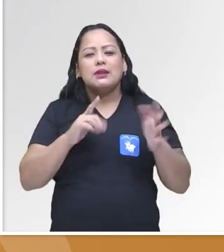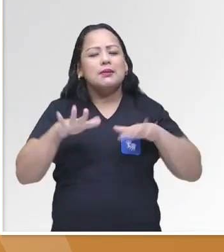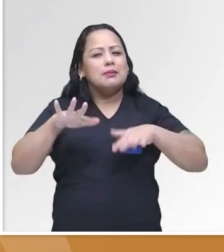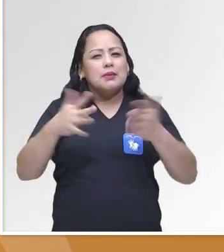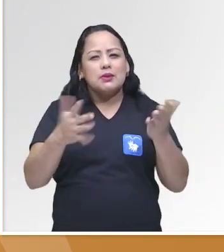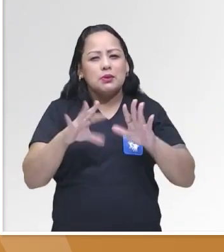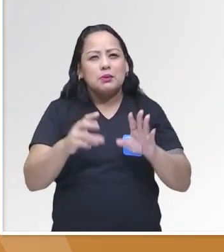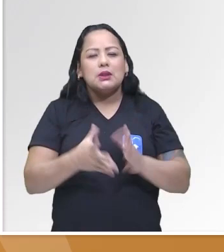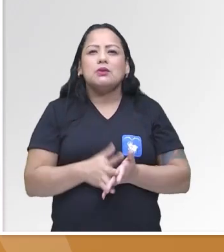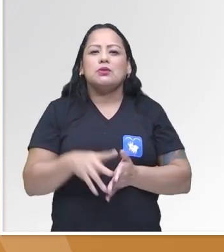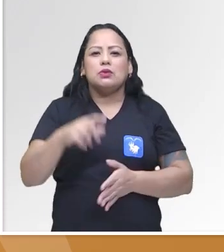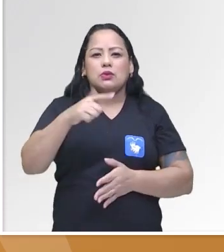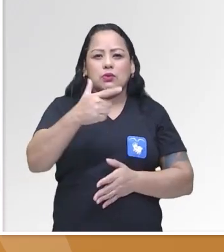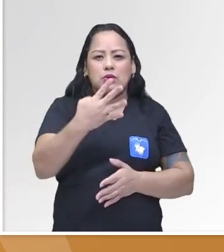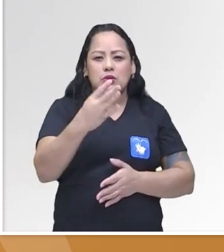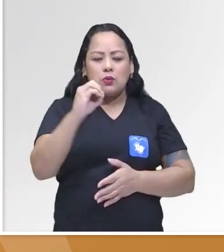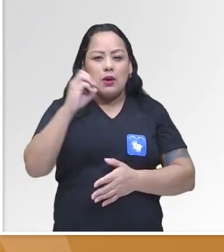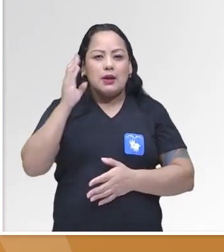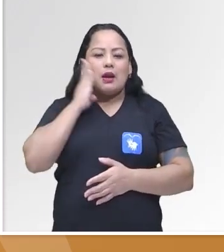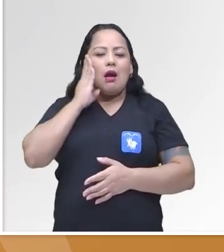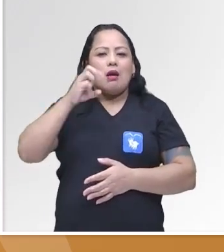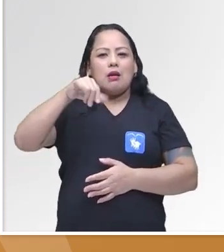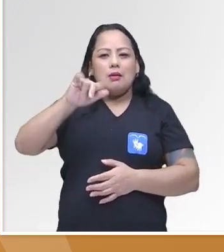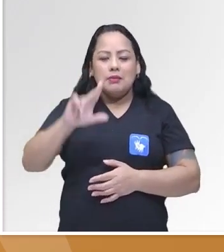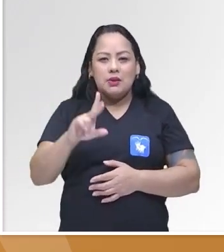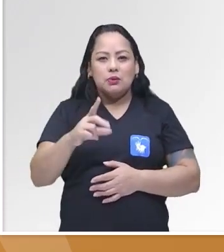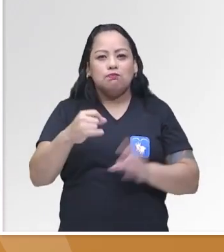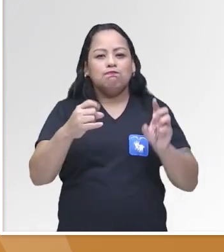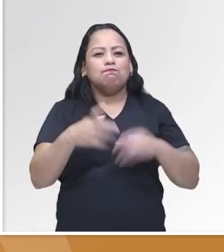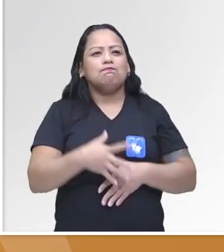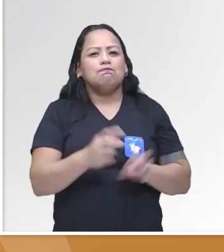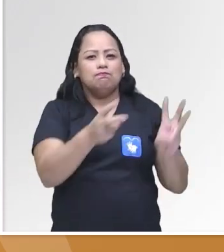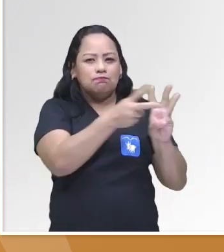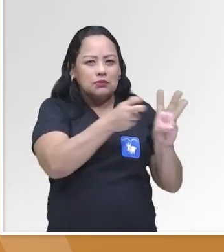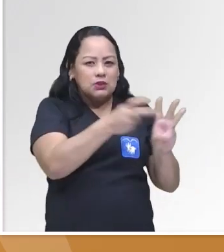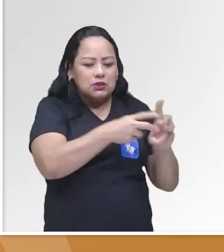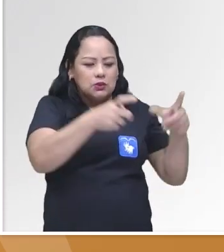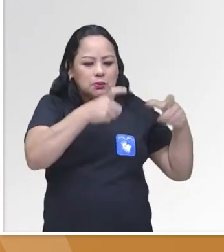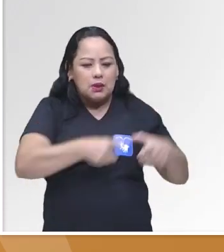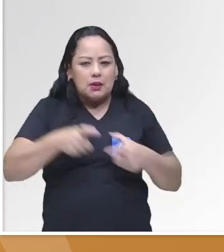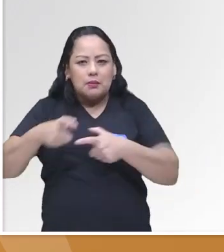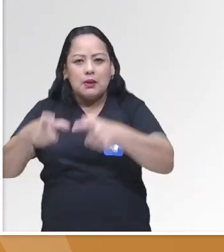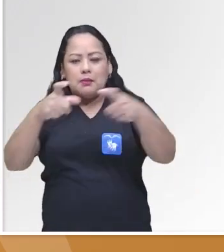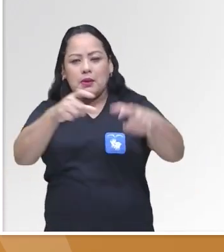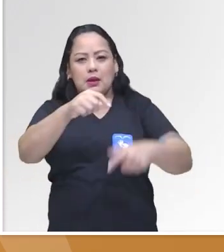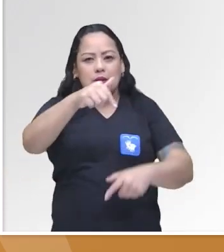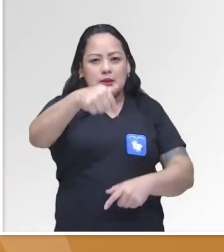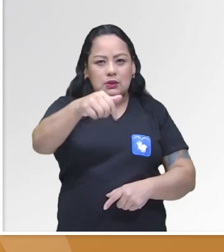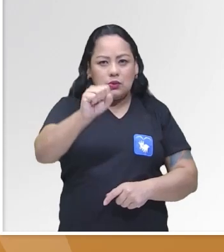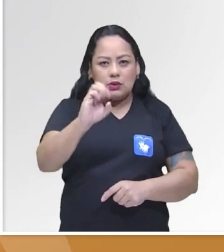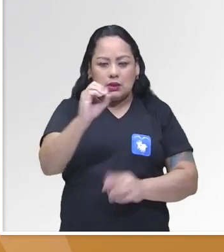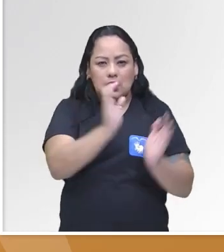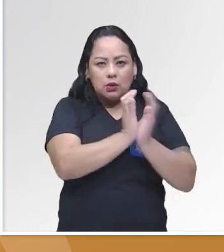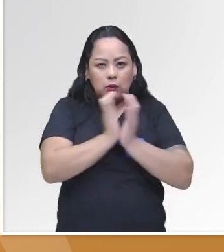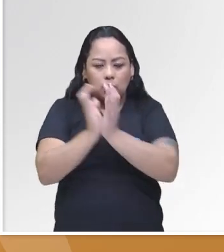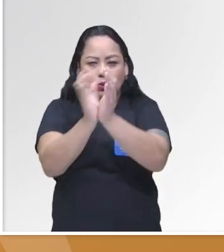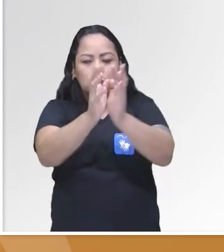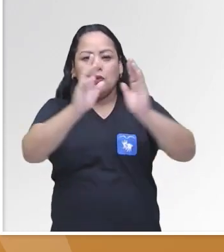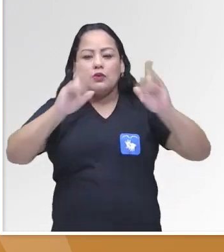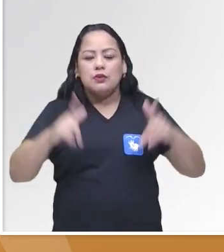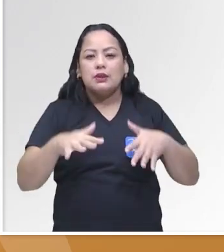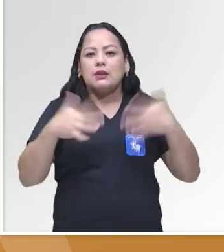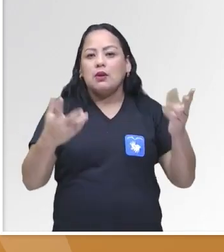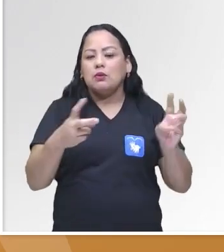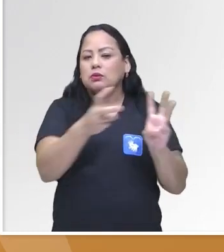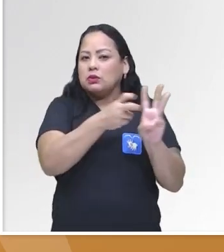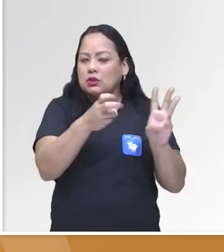aproximadamente 240 mil índios, distribuídos em cerca de 180 grupos diferentes. Então, índio